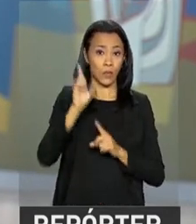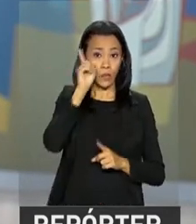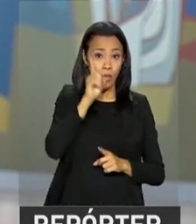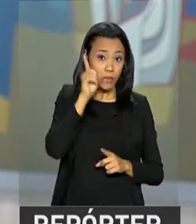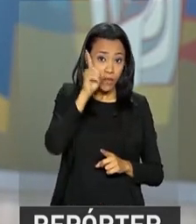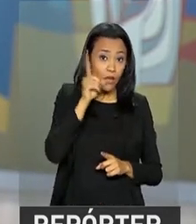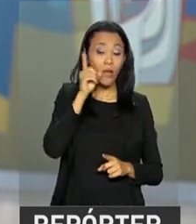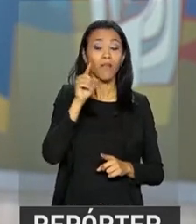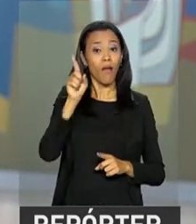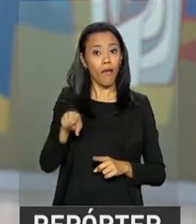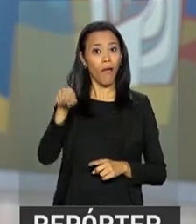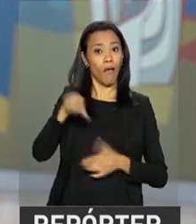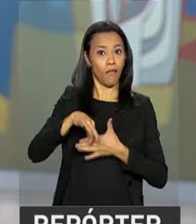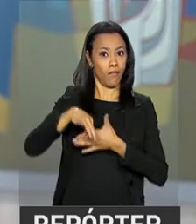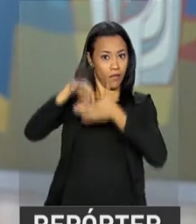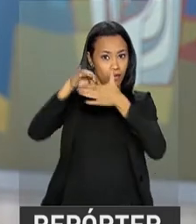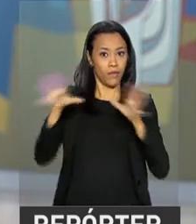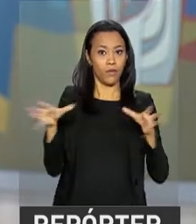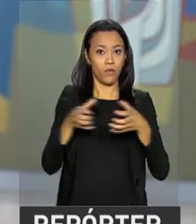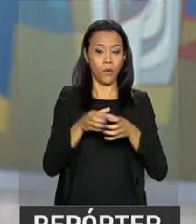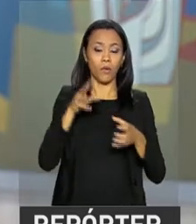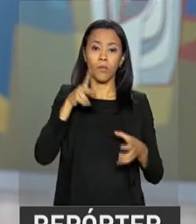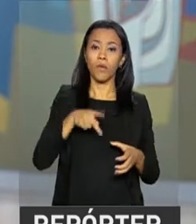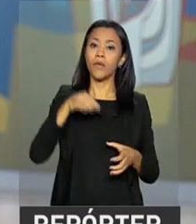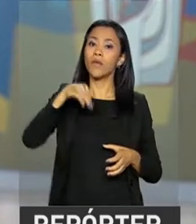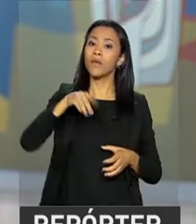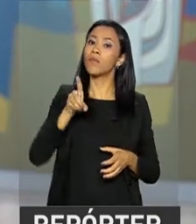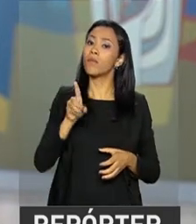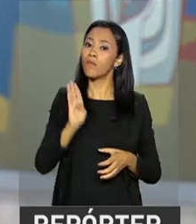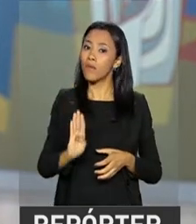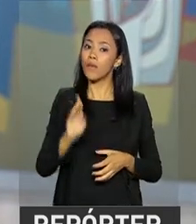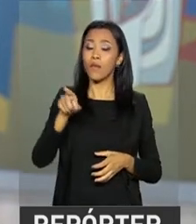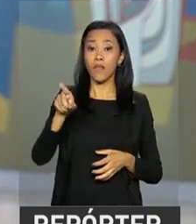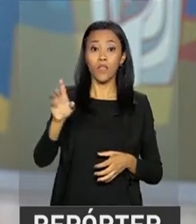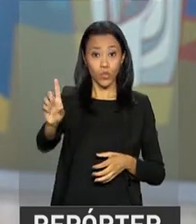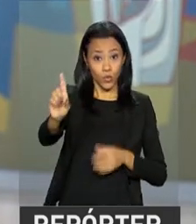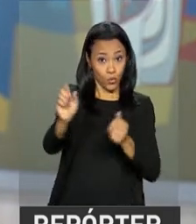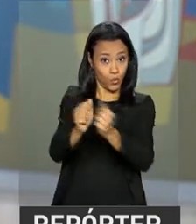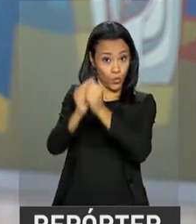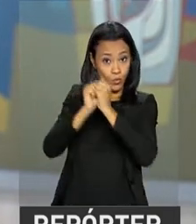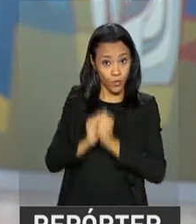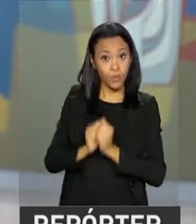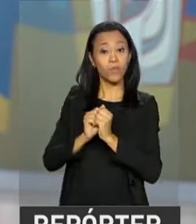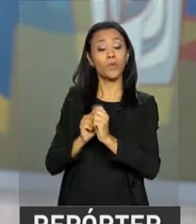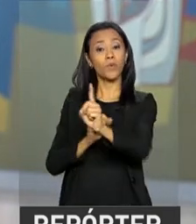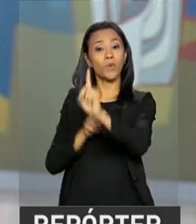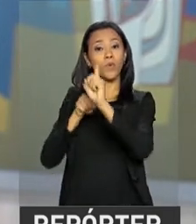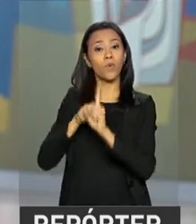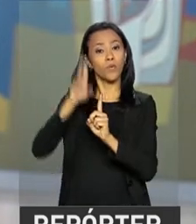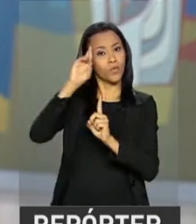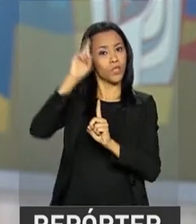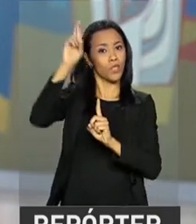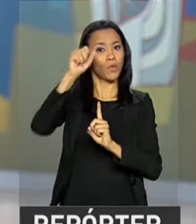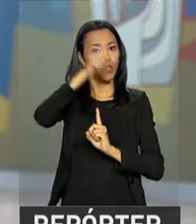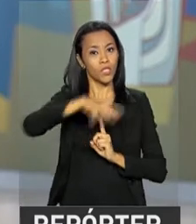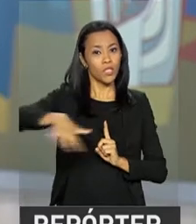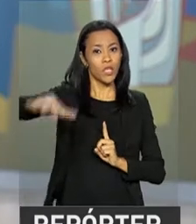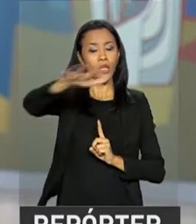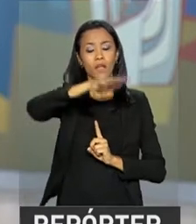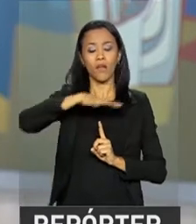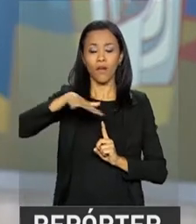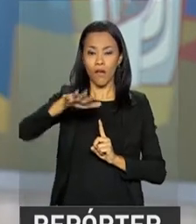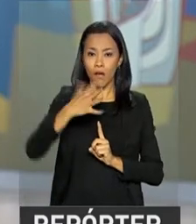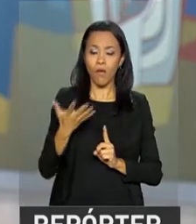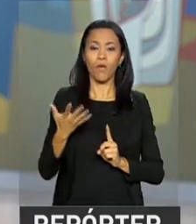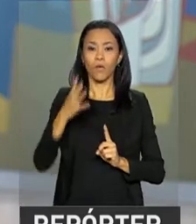que é líder do pmdb da câmara ele vai estar com o diretor geral do hospital do câncer de barretos no estado de